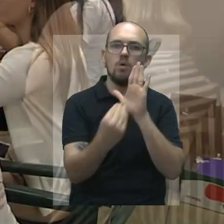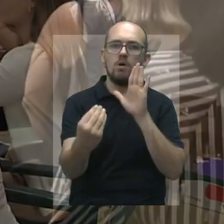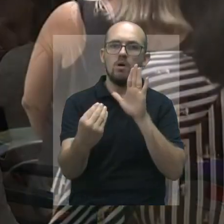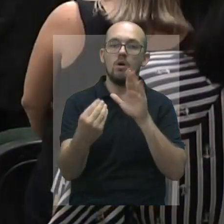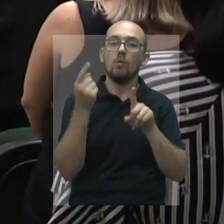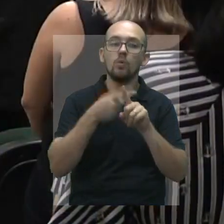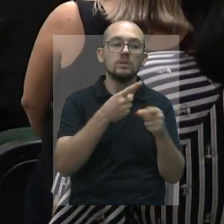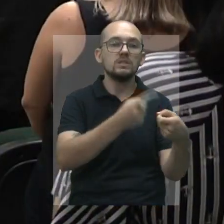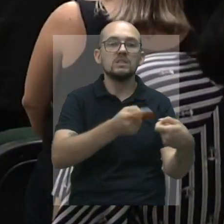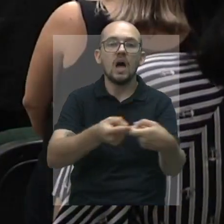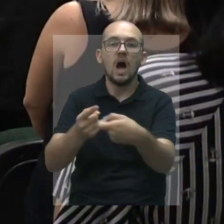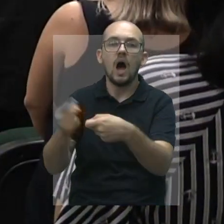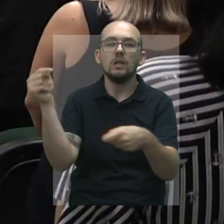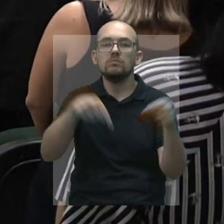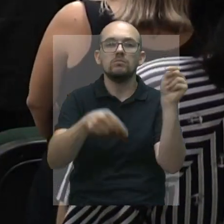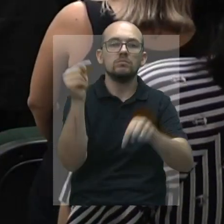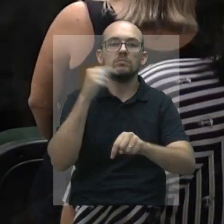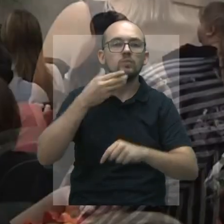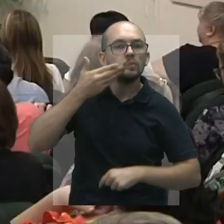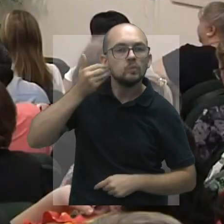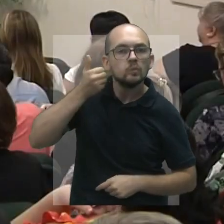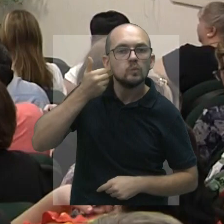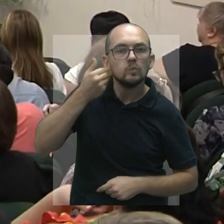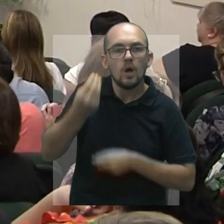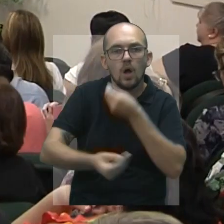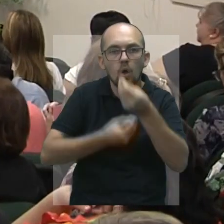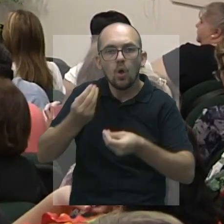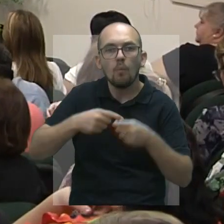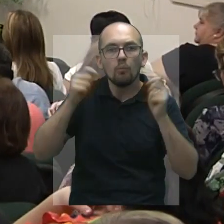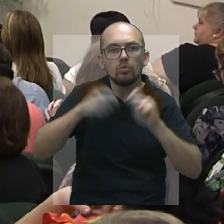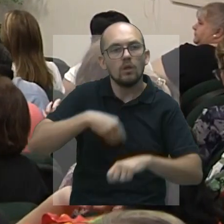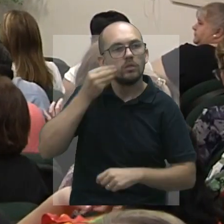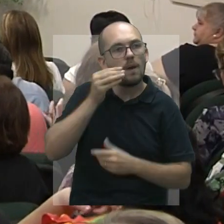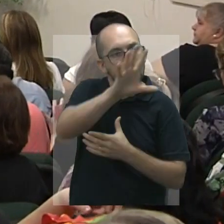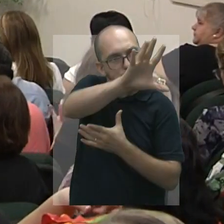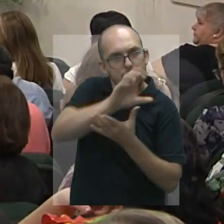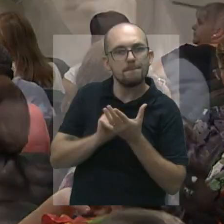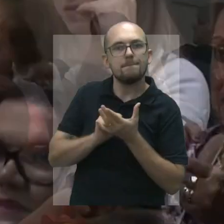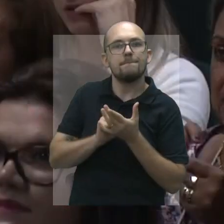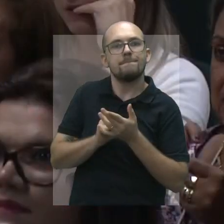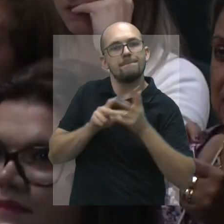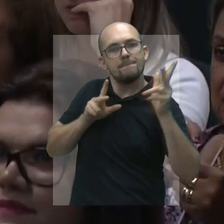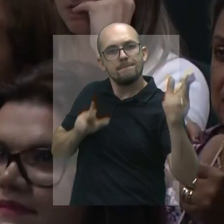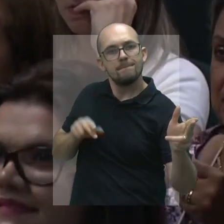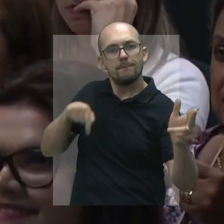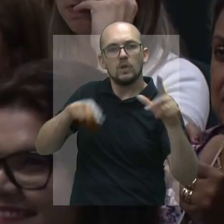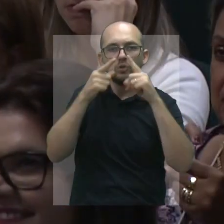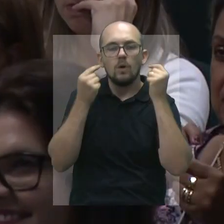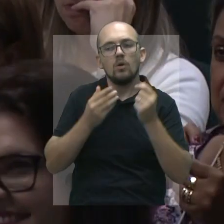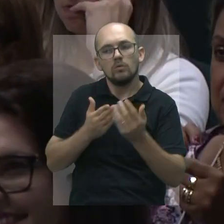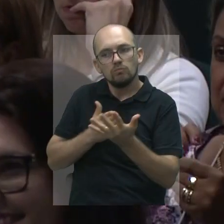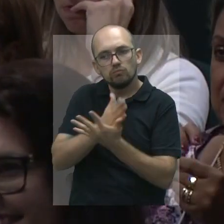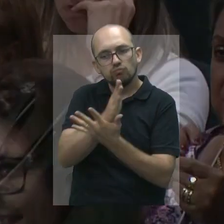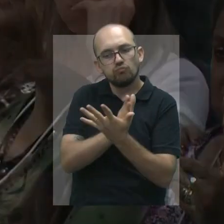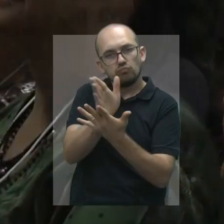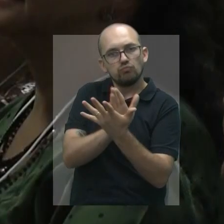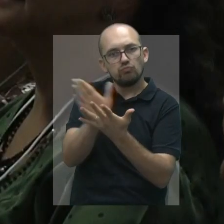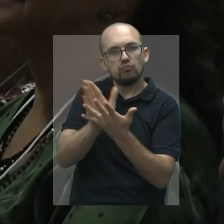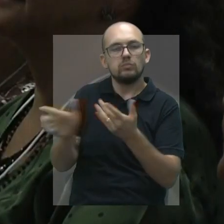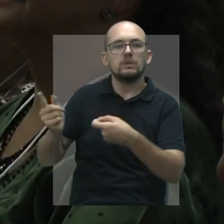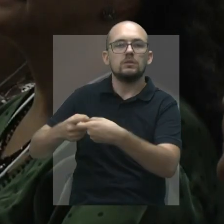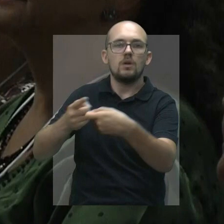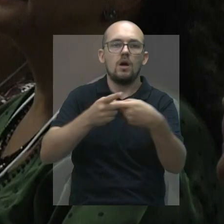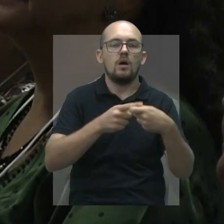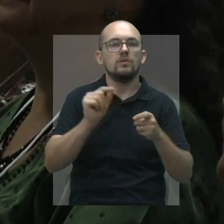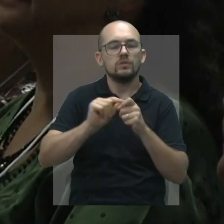para toda a nossa região a possibilidade de se criar segmentos dentro das cidades da região